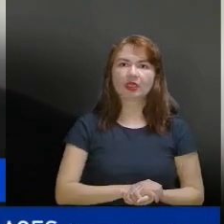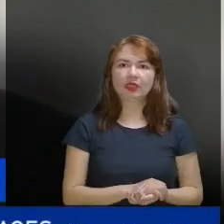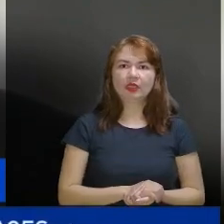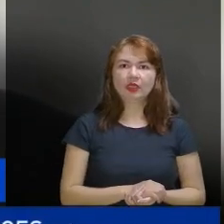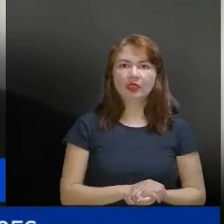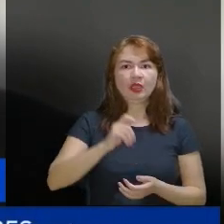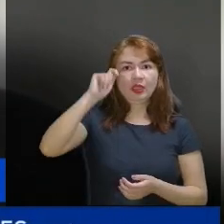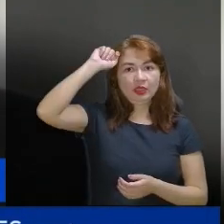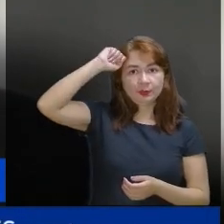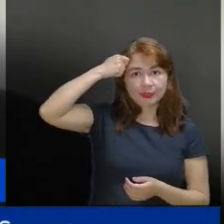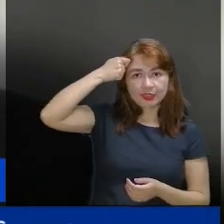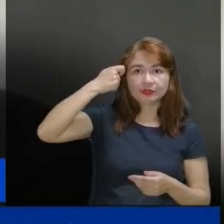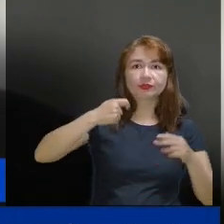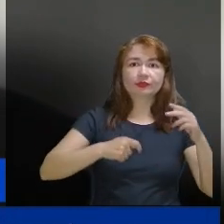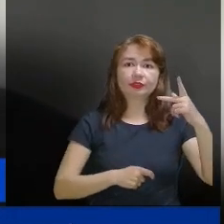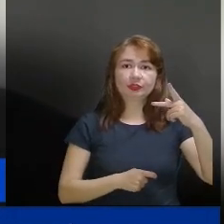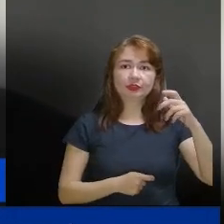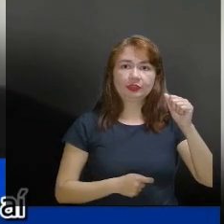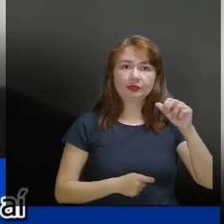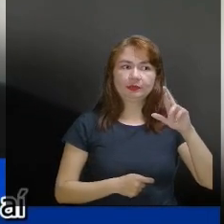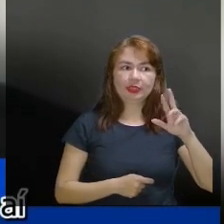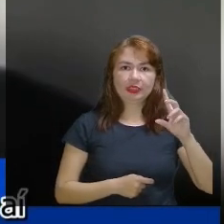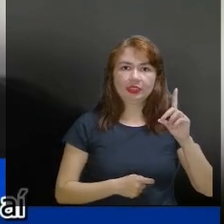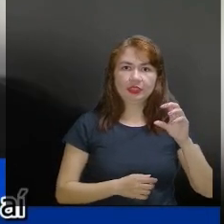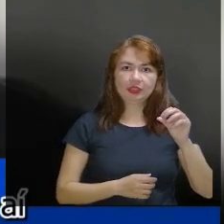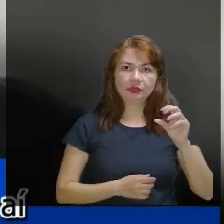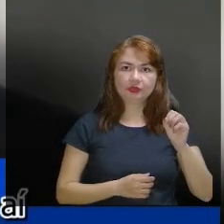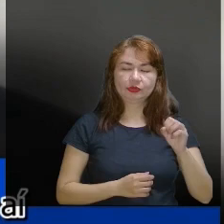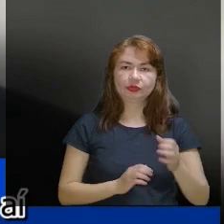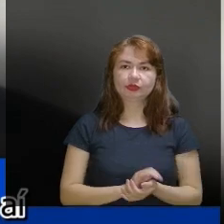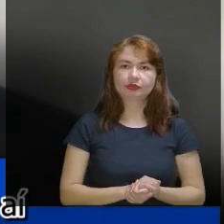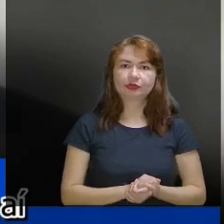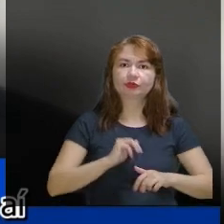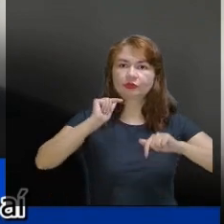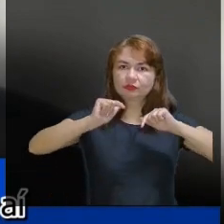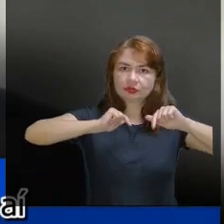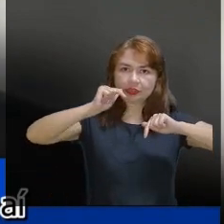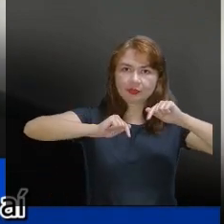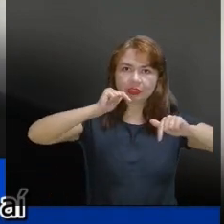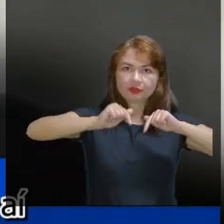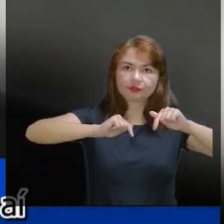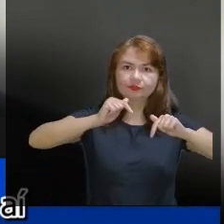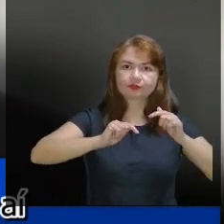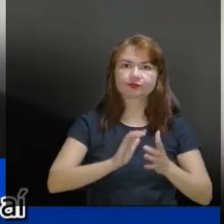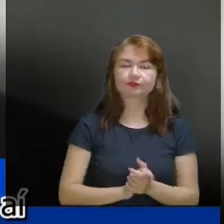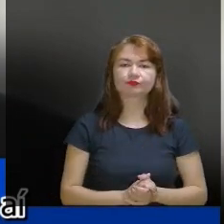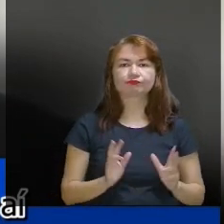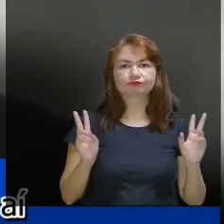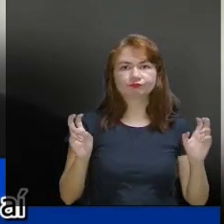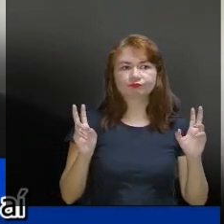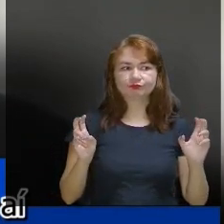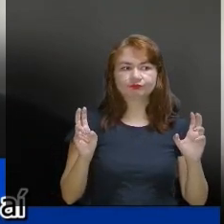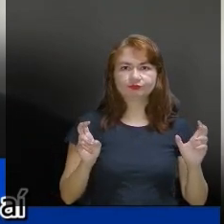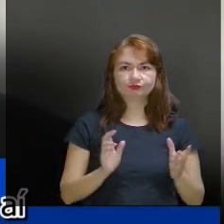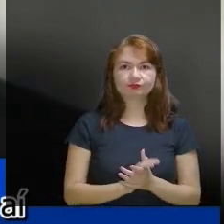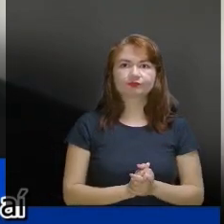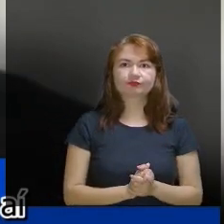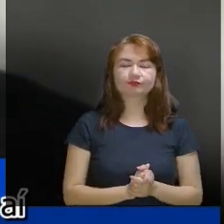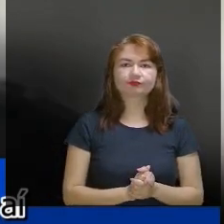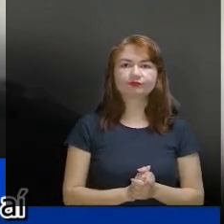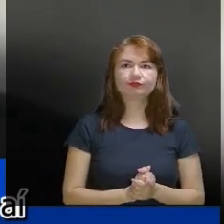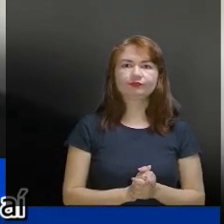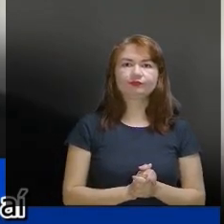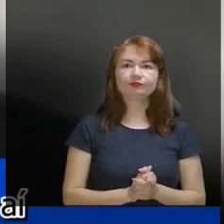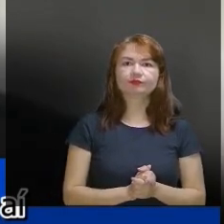e pardos dentro, tá, do mercado de trabalho, tá, entre aspas, né? Na verdade, aí nós temos